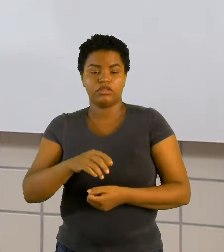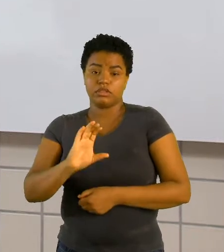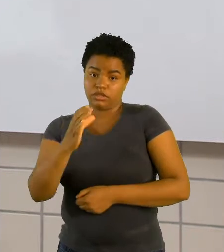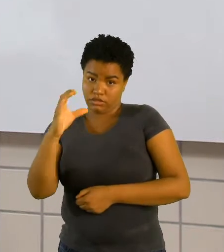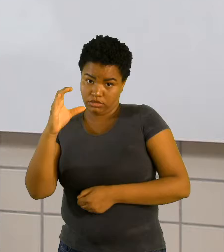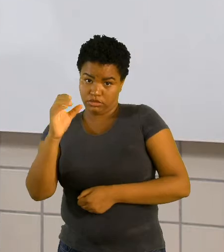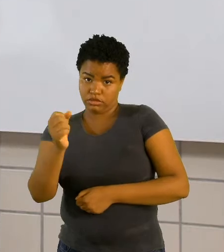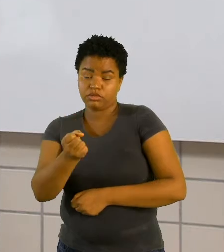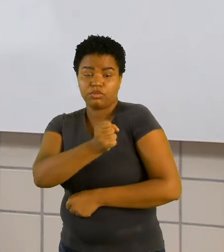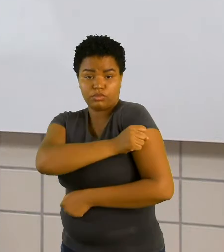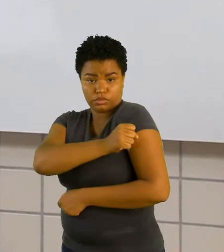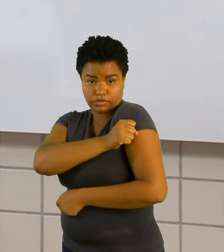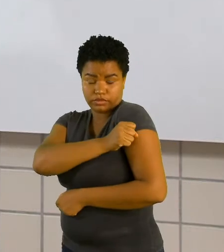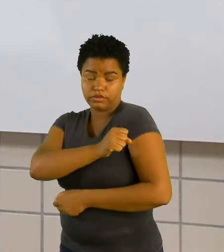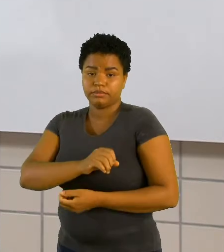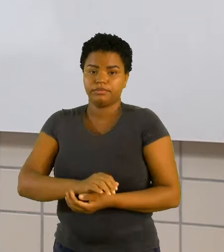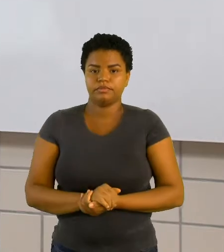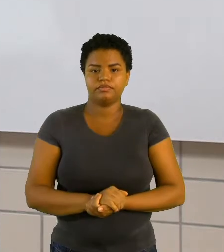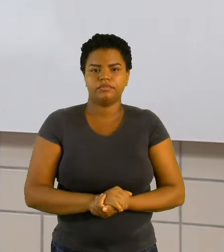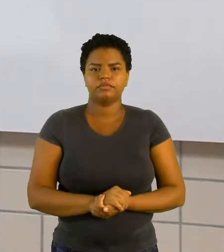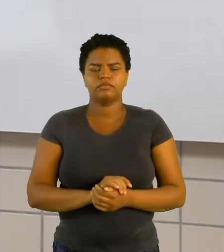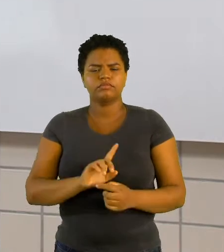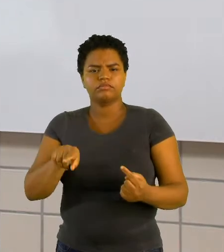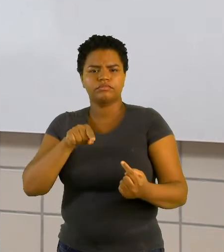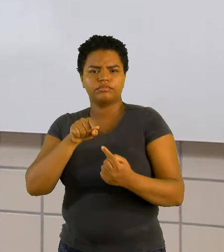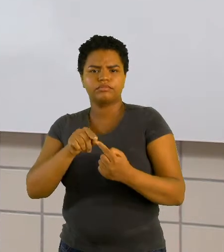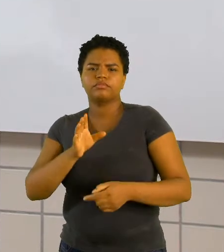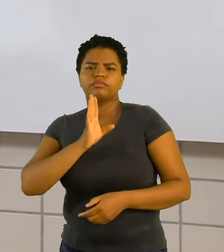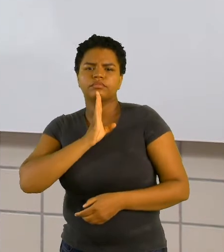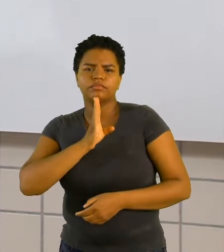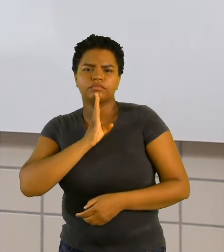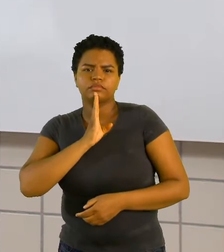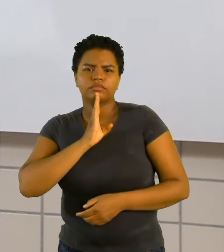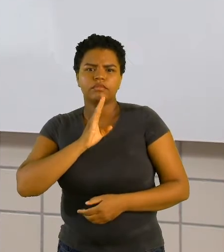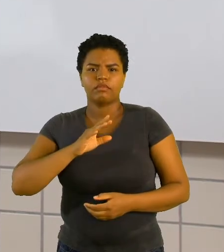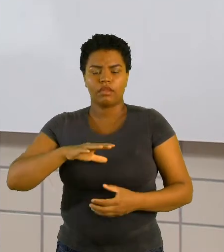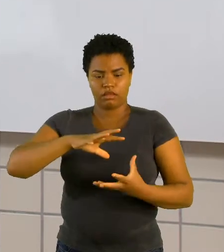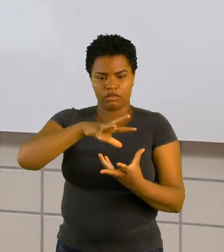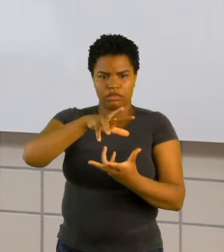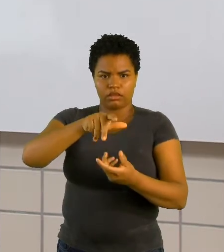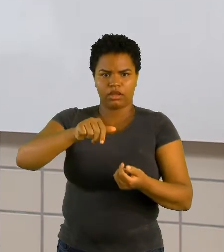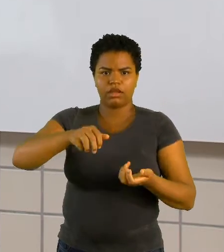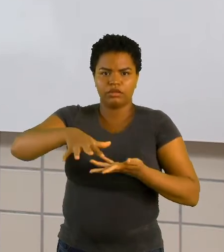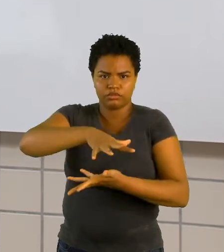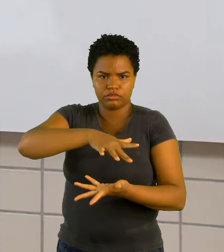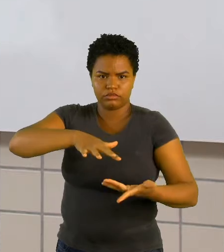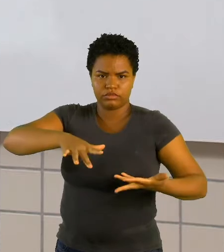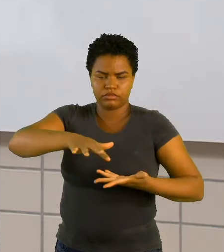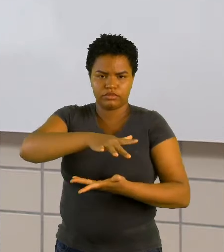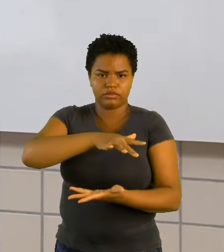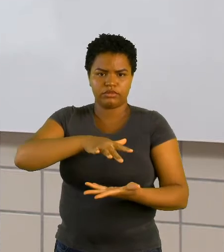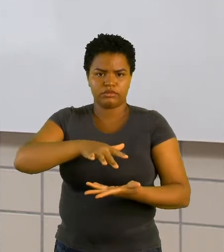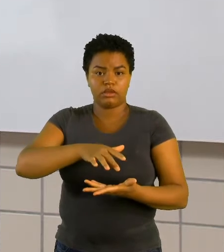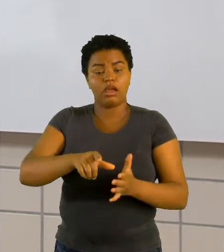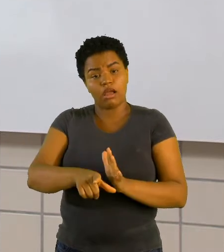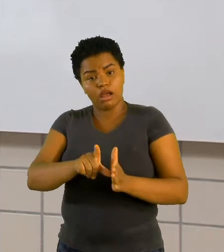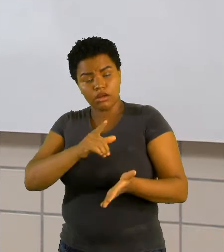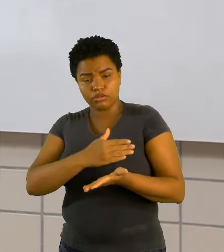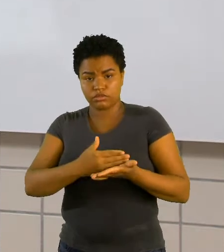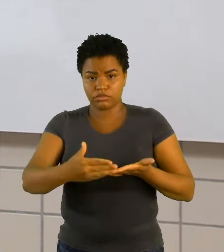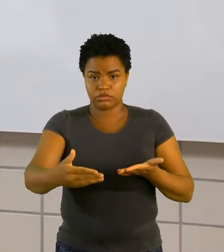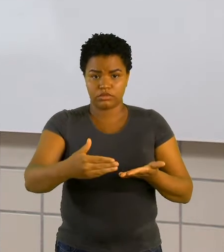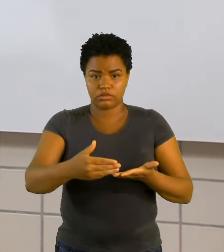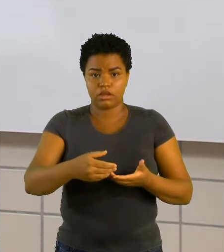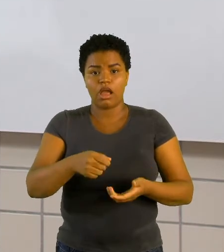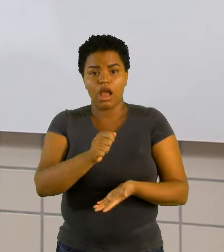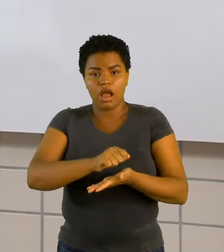ano. O objetivo de conhecimento é Terra e Universo. Mas antes de começarmos, anotem o endereço da